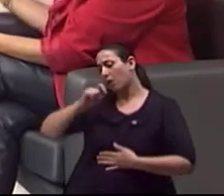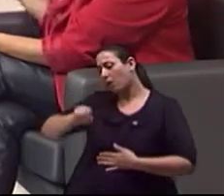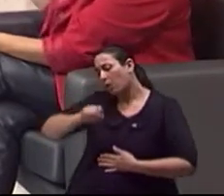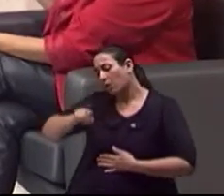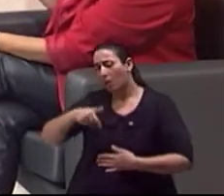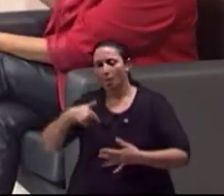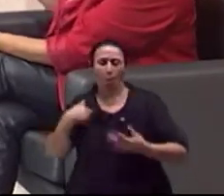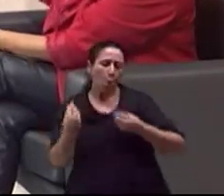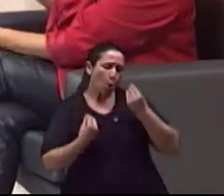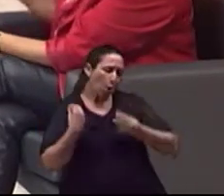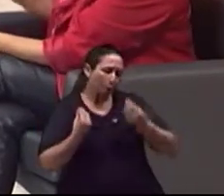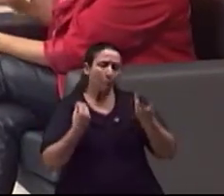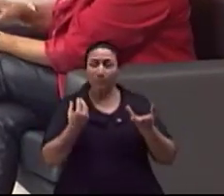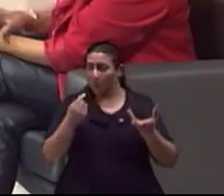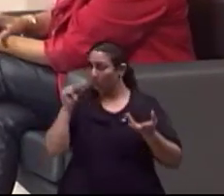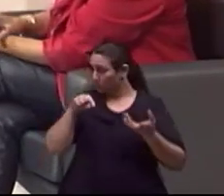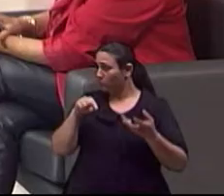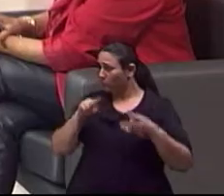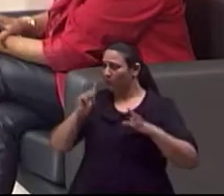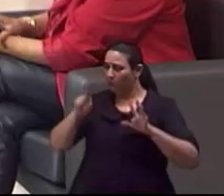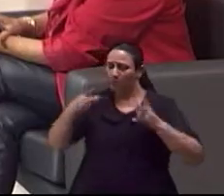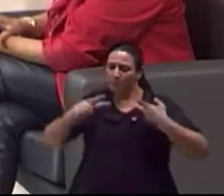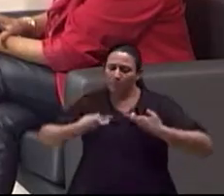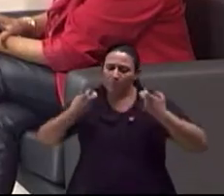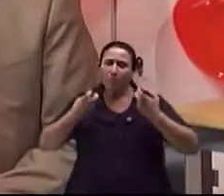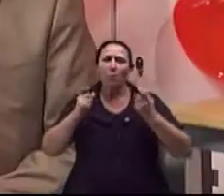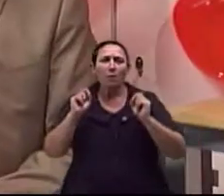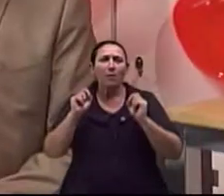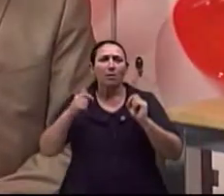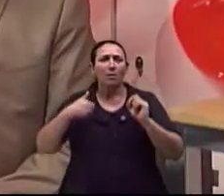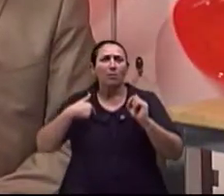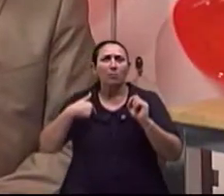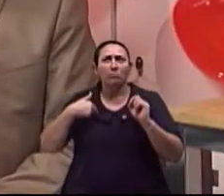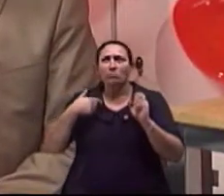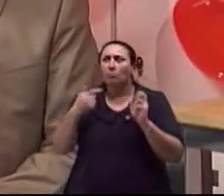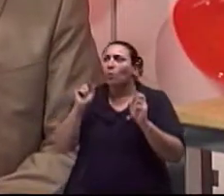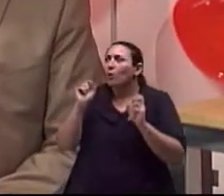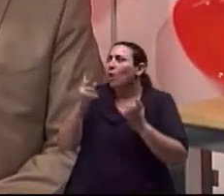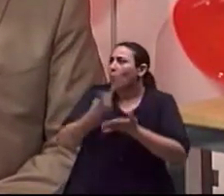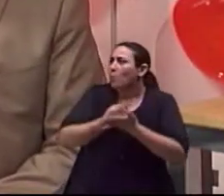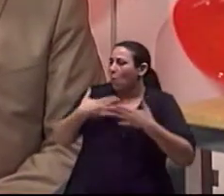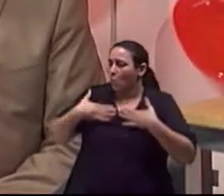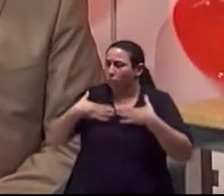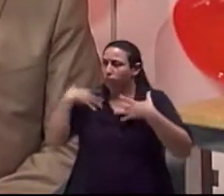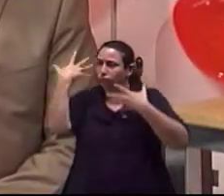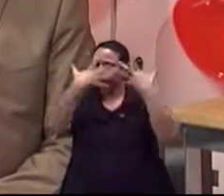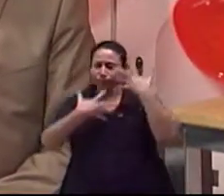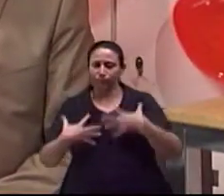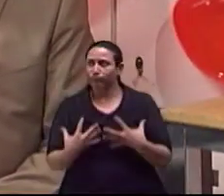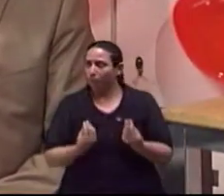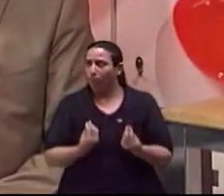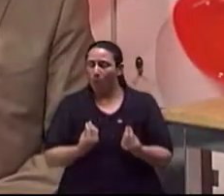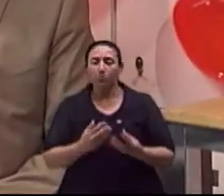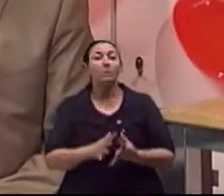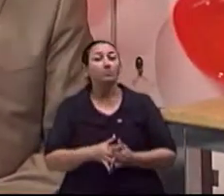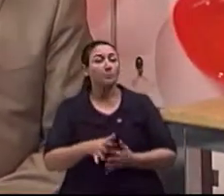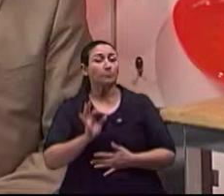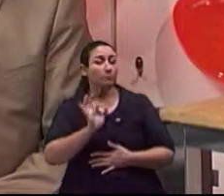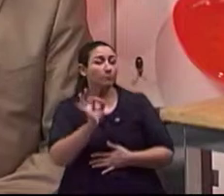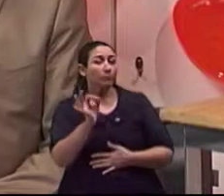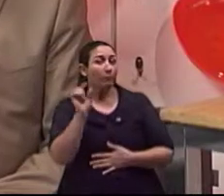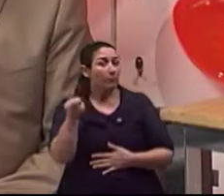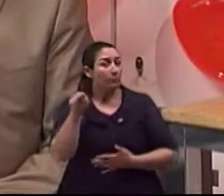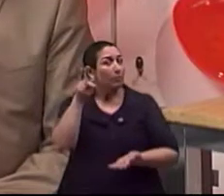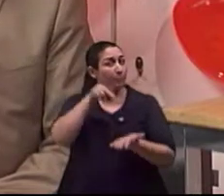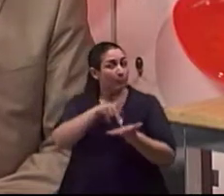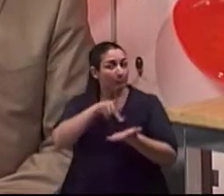tal situação e como é que eu estou trabalhando com tal situação é na verdade não só auxilia como é ah o ponto principal ou